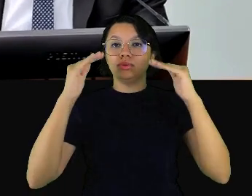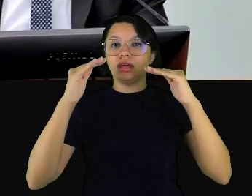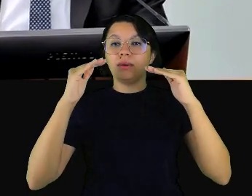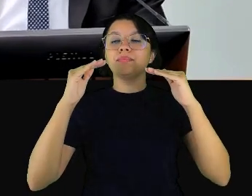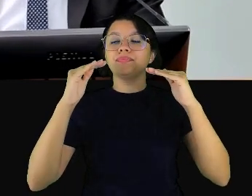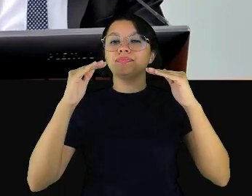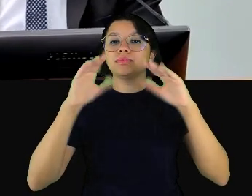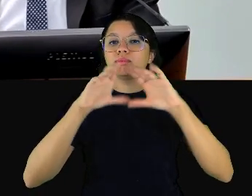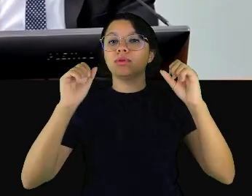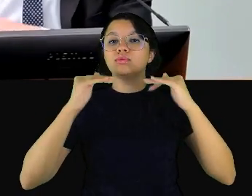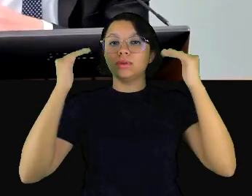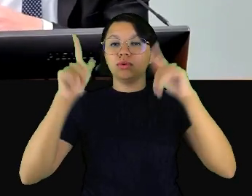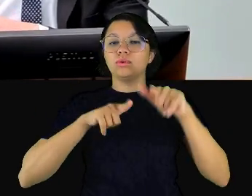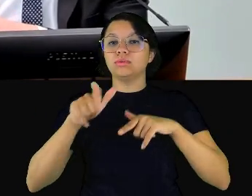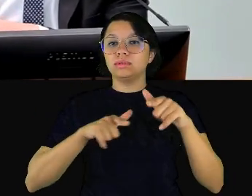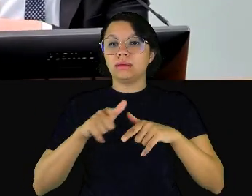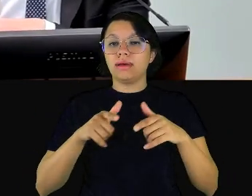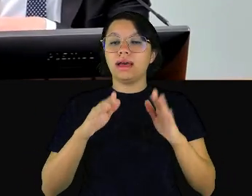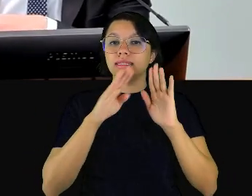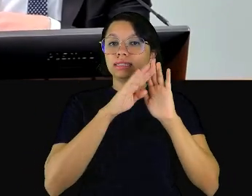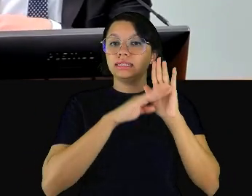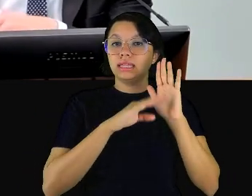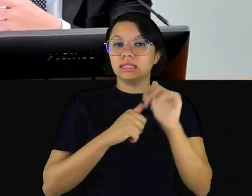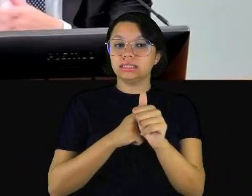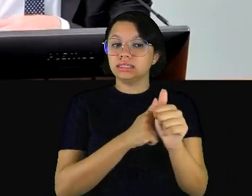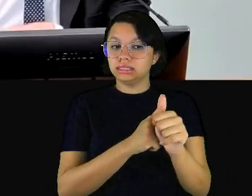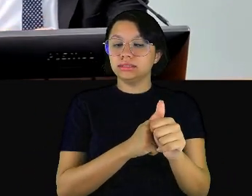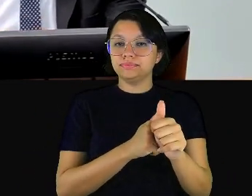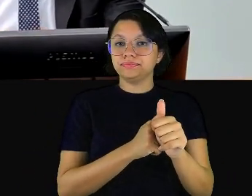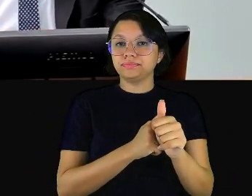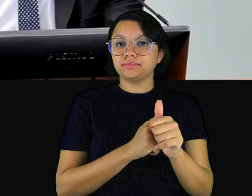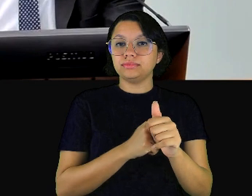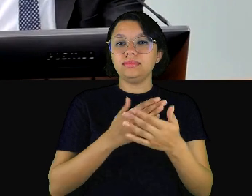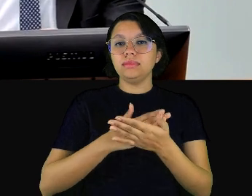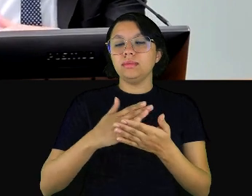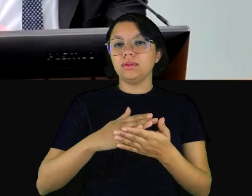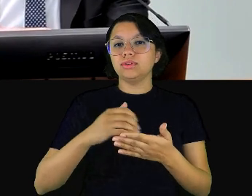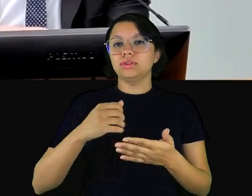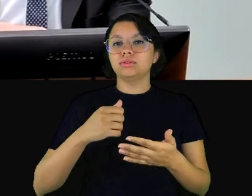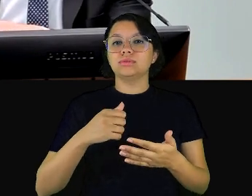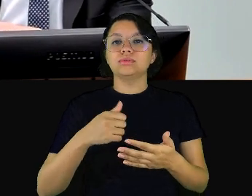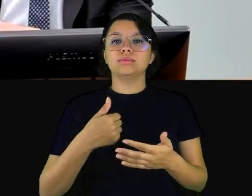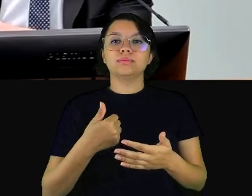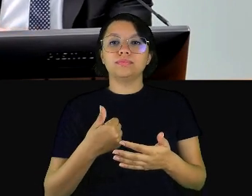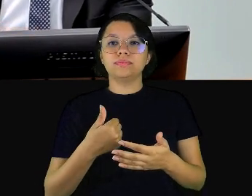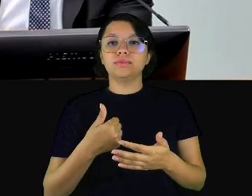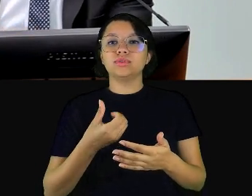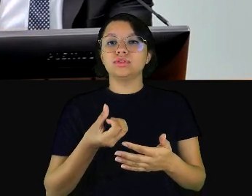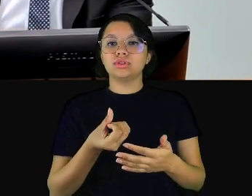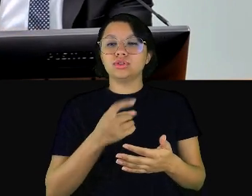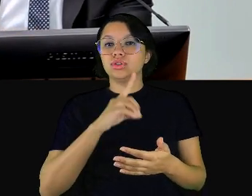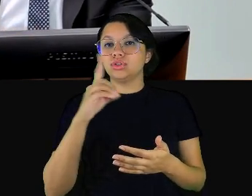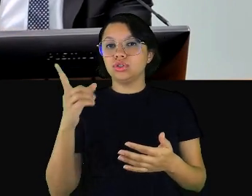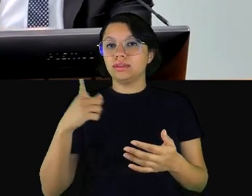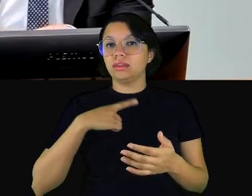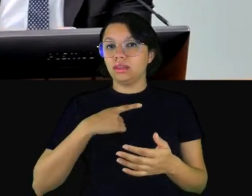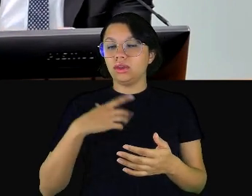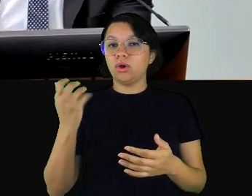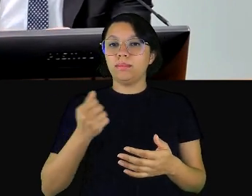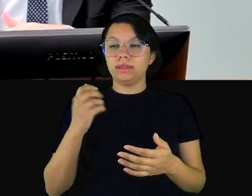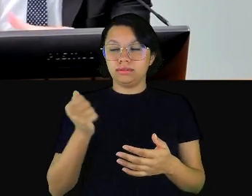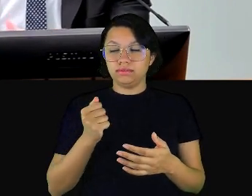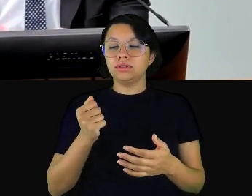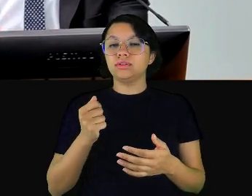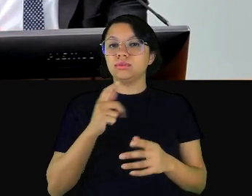ordem preferencial que está estabelecida na lei, e a partir do 16º dia, aí sim, nós temos já o benefício previdenciário